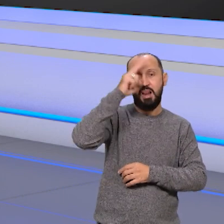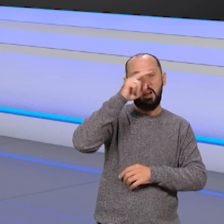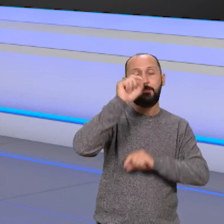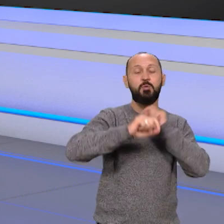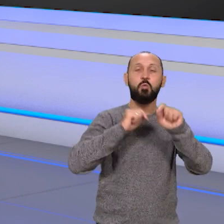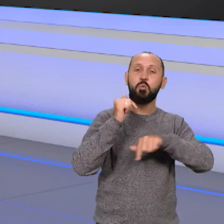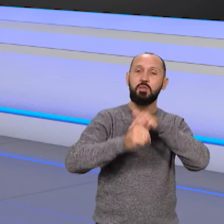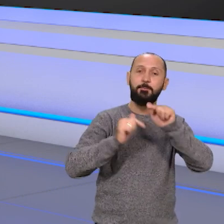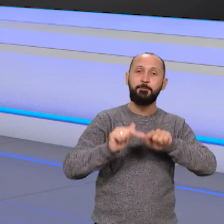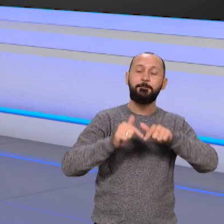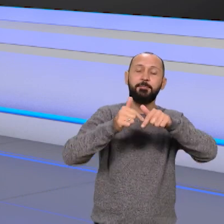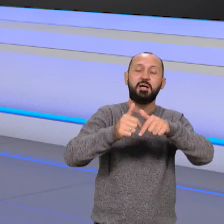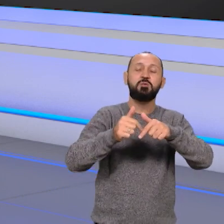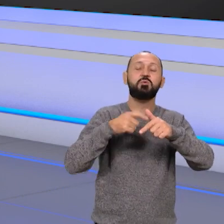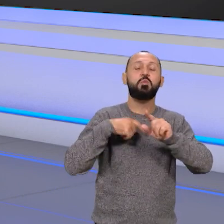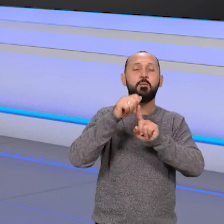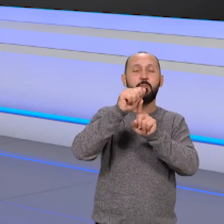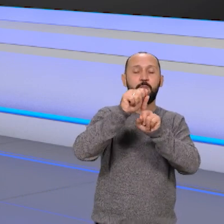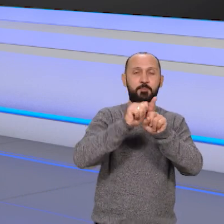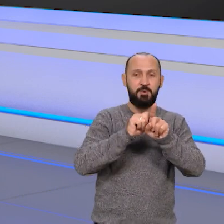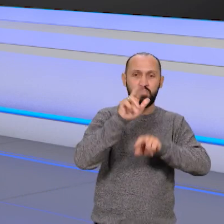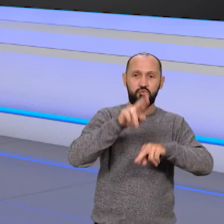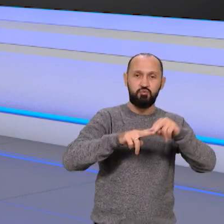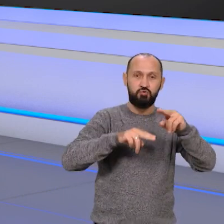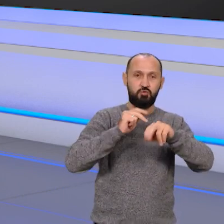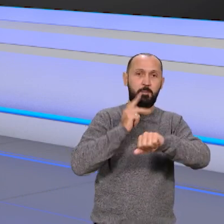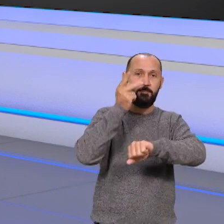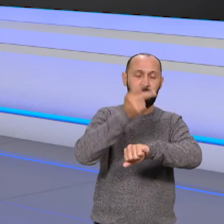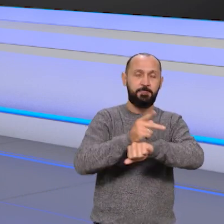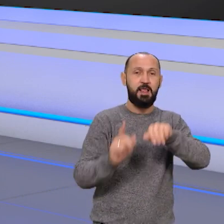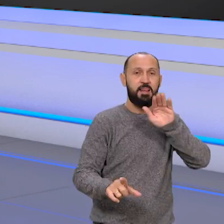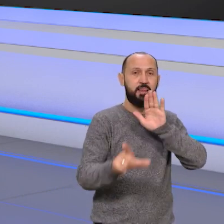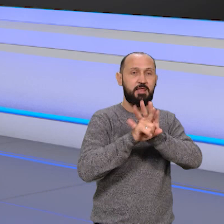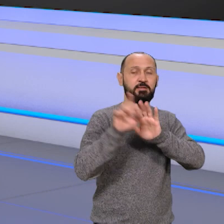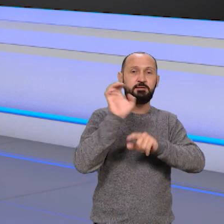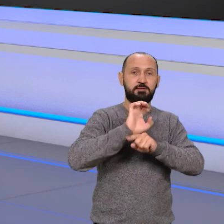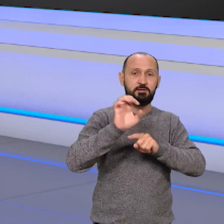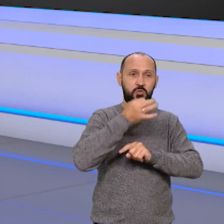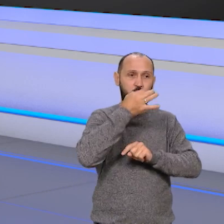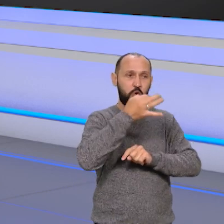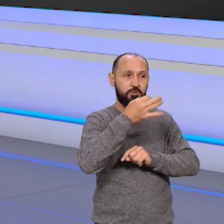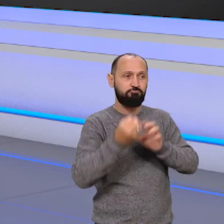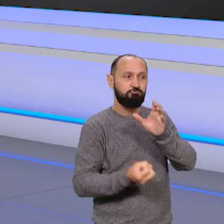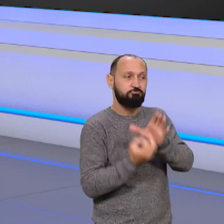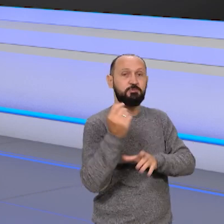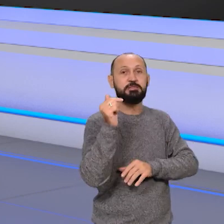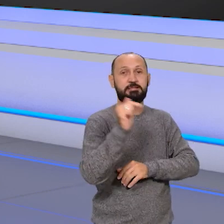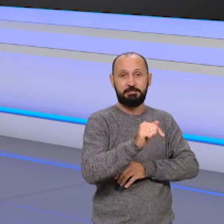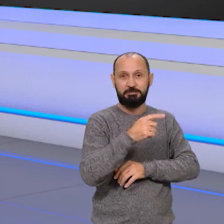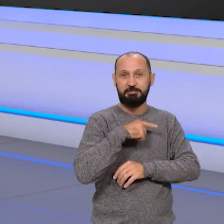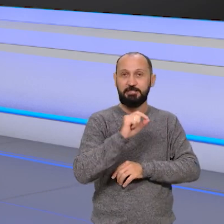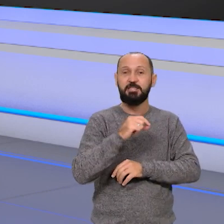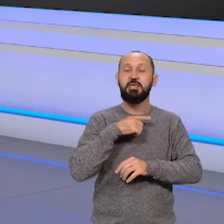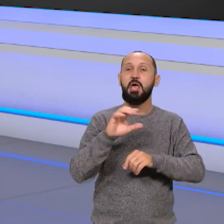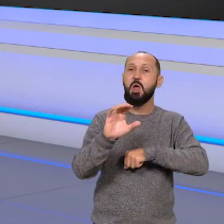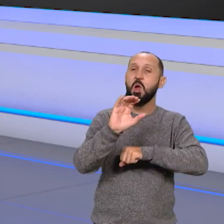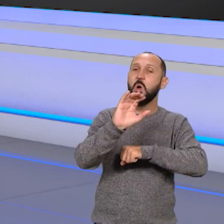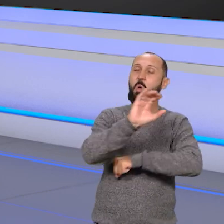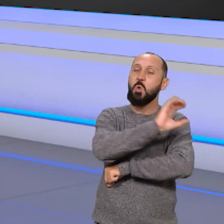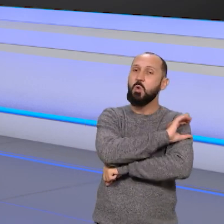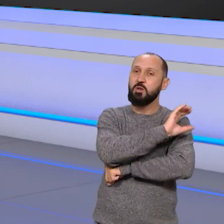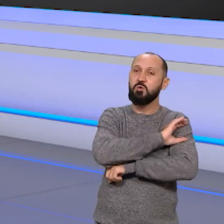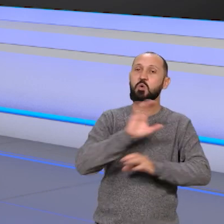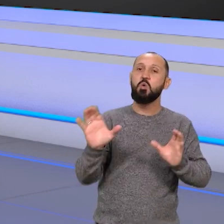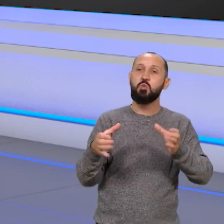MDB, reforçou as ações do Junho Prata, mês instituído por lei estadual de autoria do deputado, que também